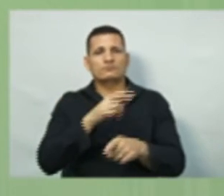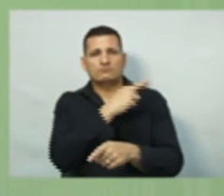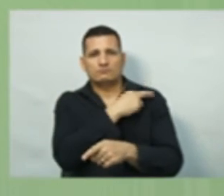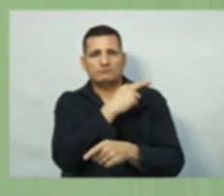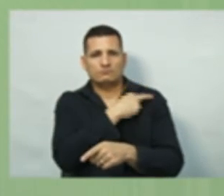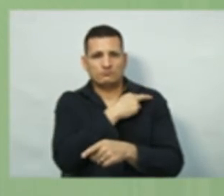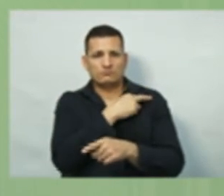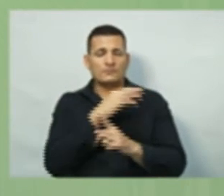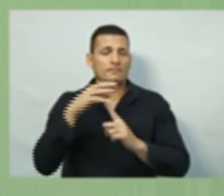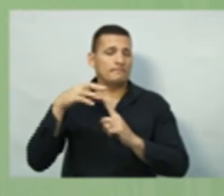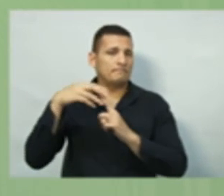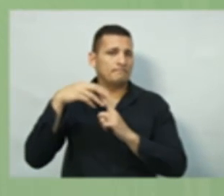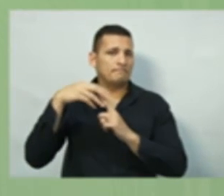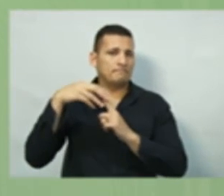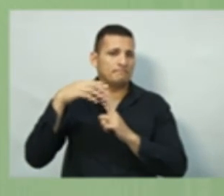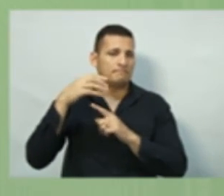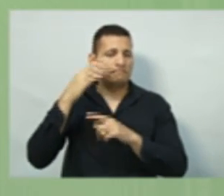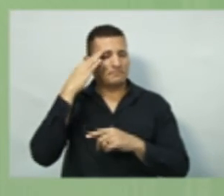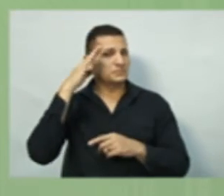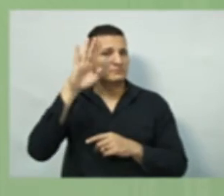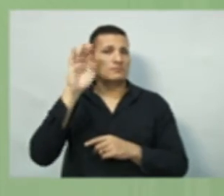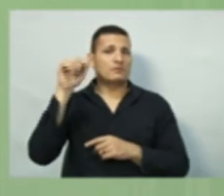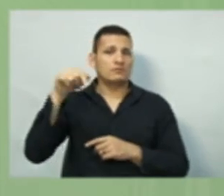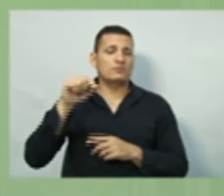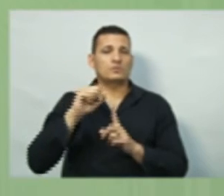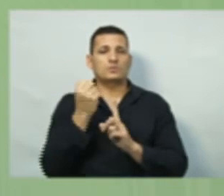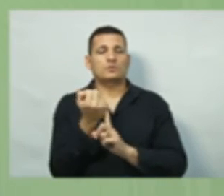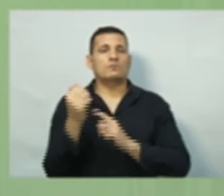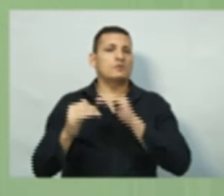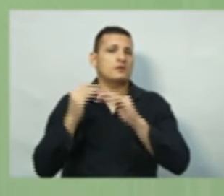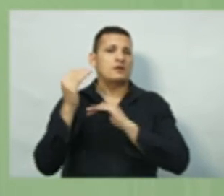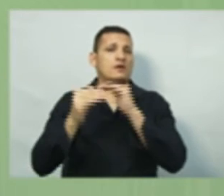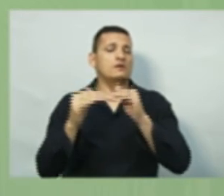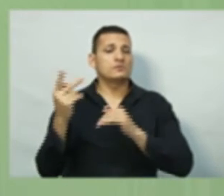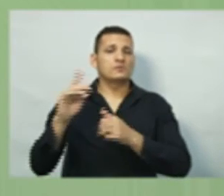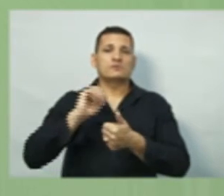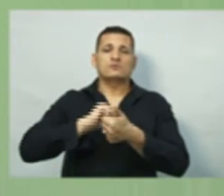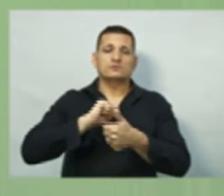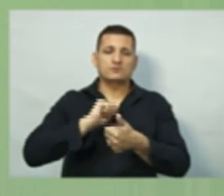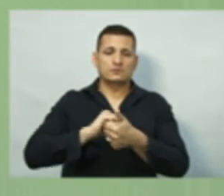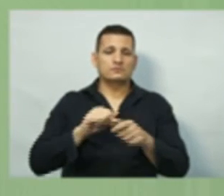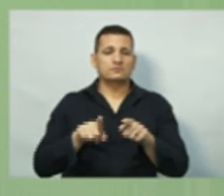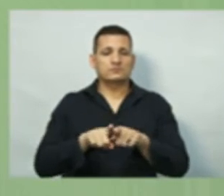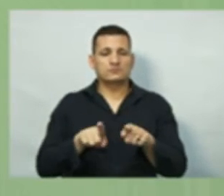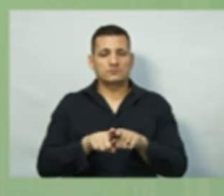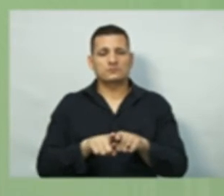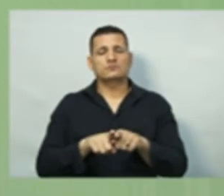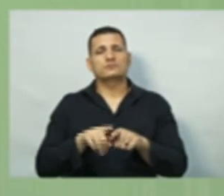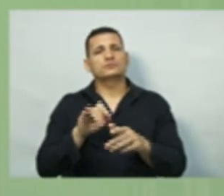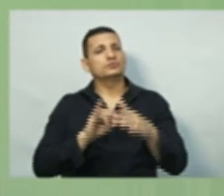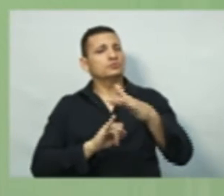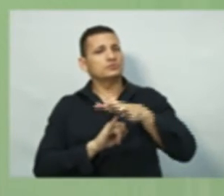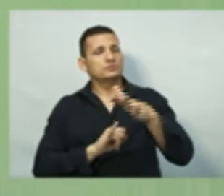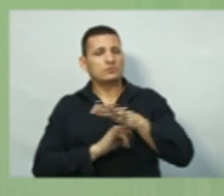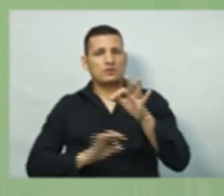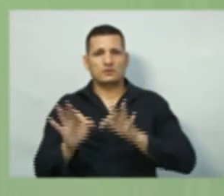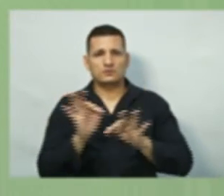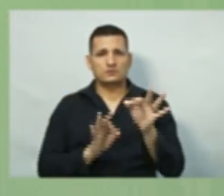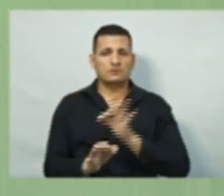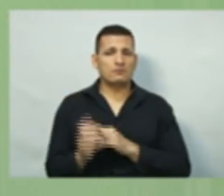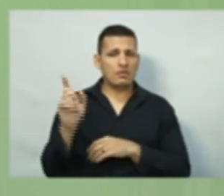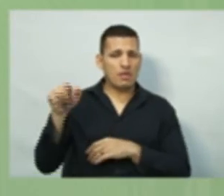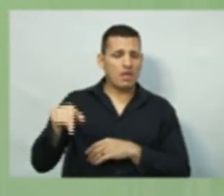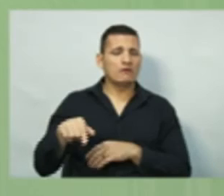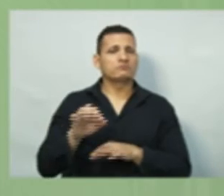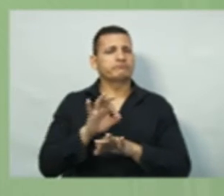sociedade moderna, torna-se, na sua outra qualidade de instituição organizacional, um instrumento por excelência